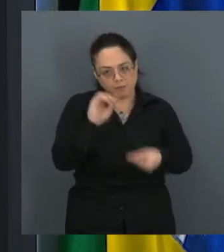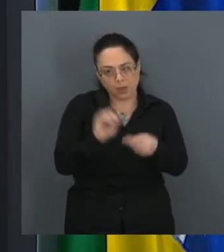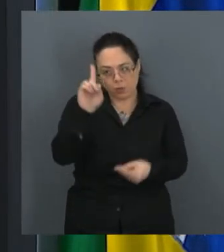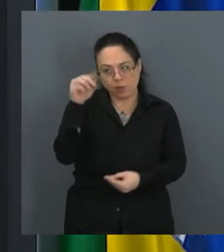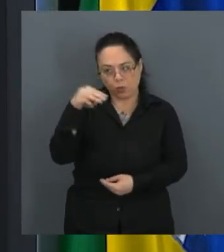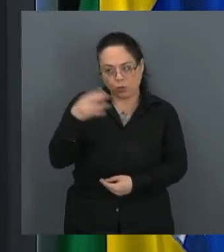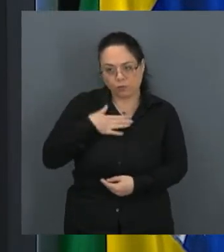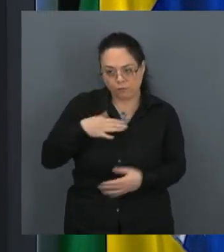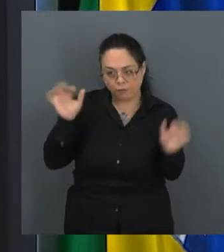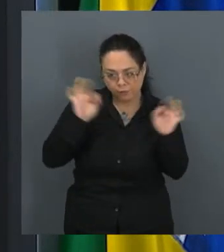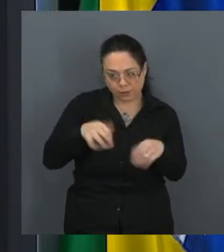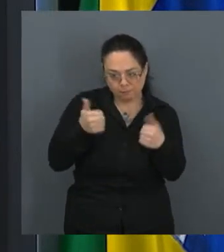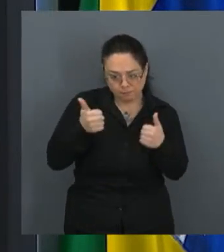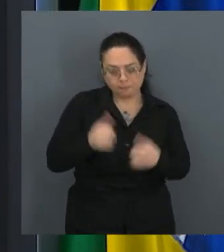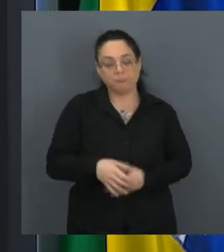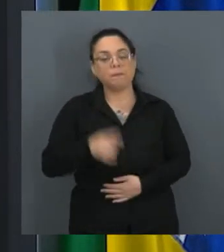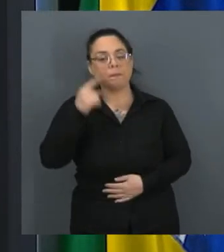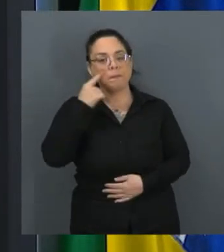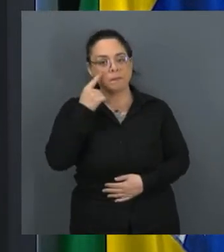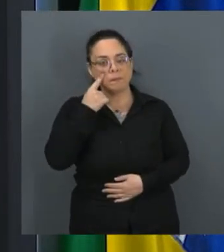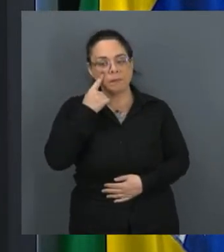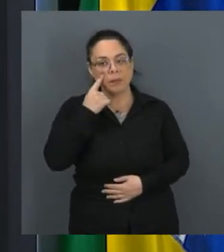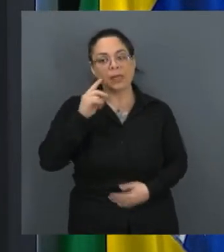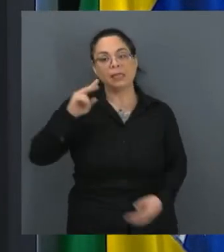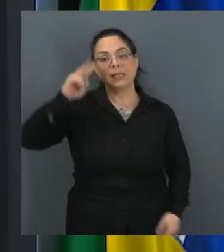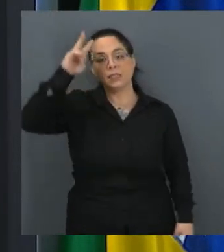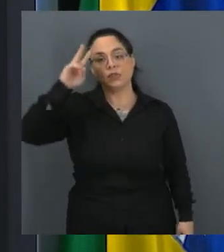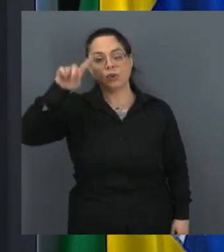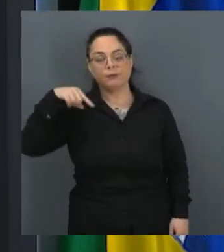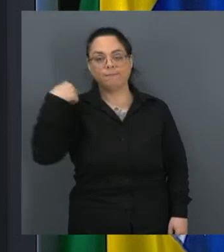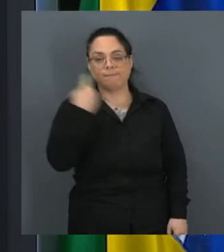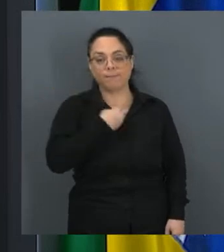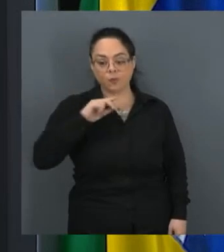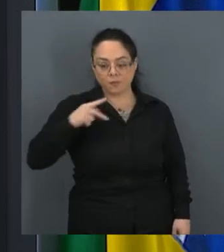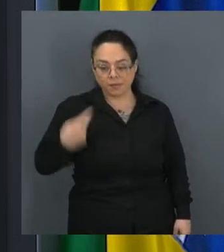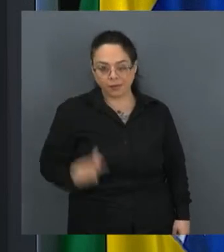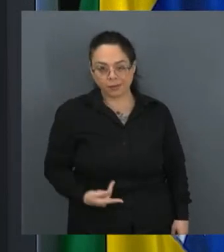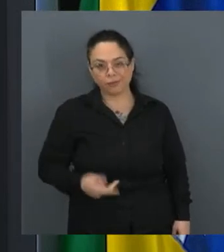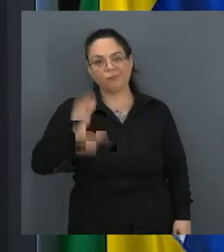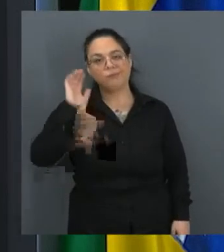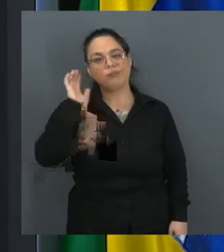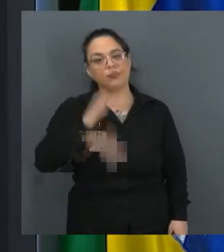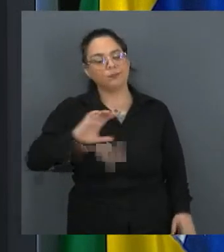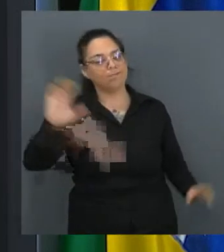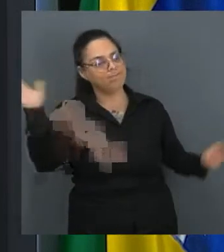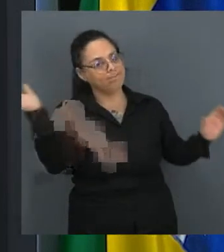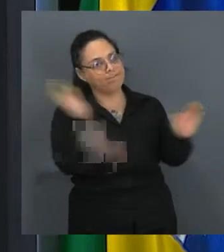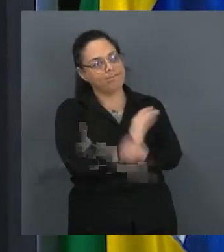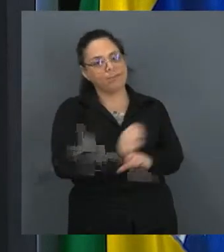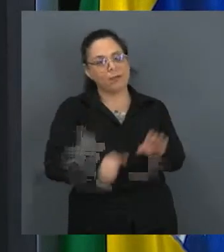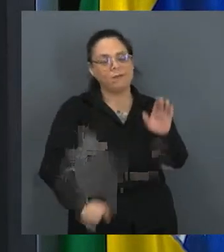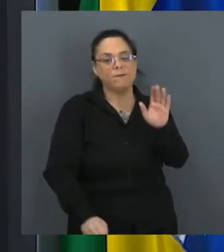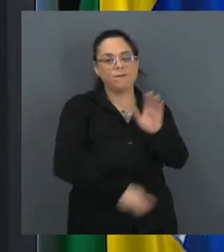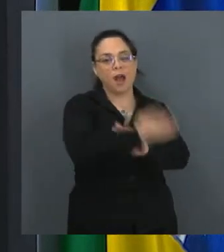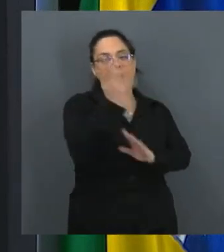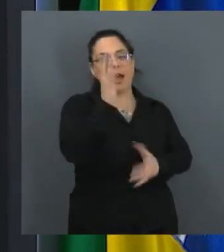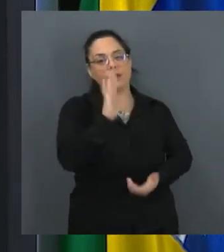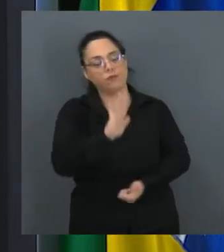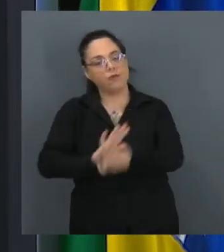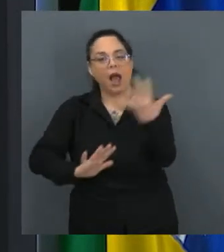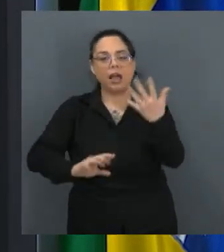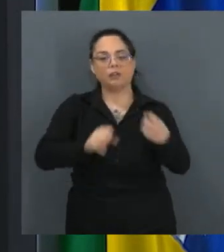eu termino. A história da nossa humanidade está repleta de acontecimentos de abuso de